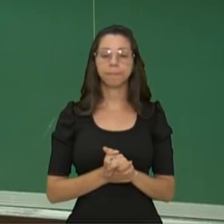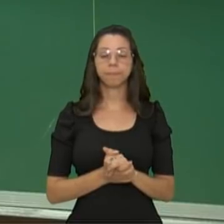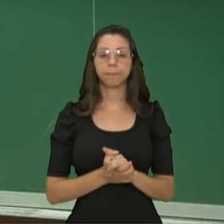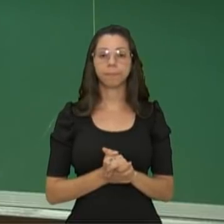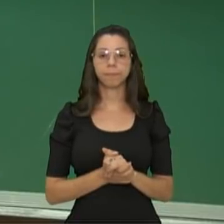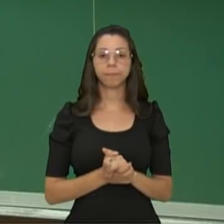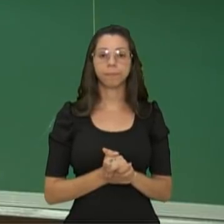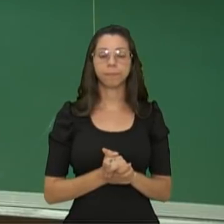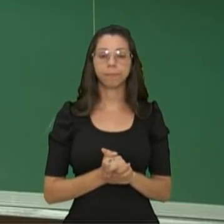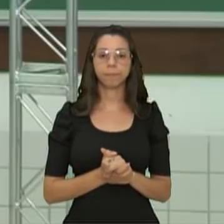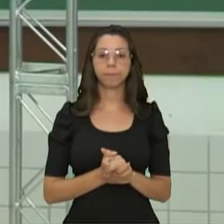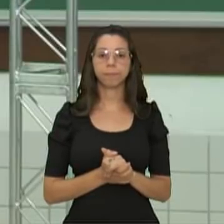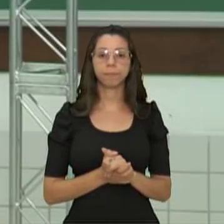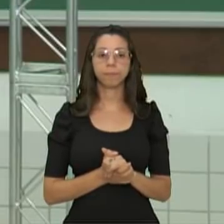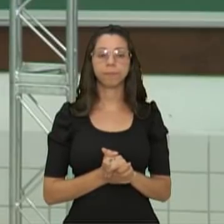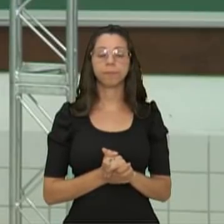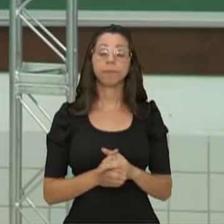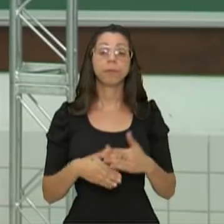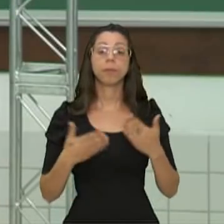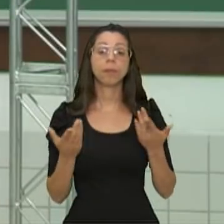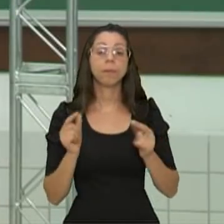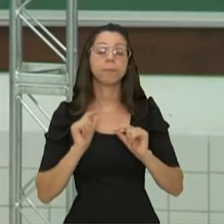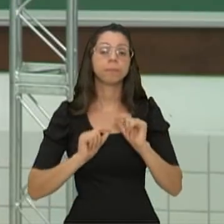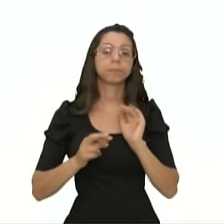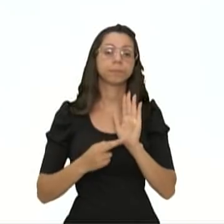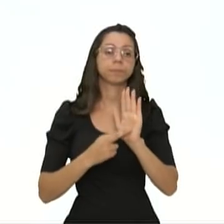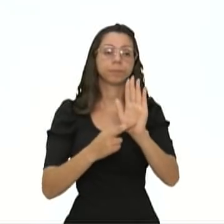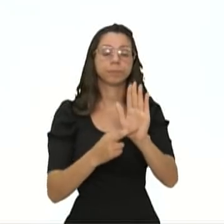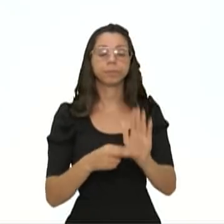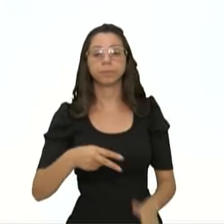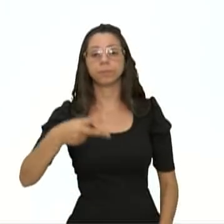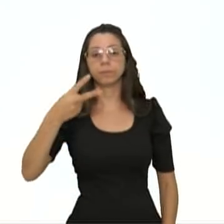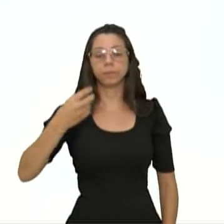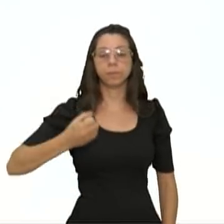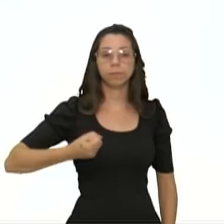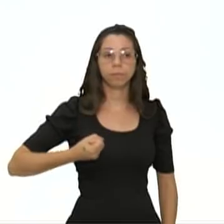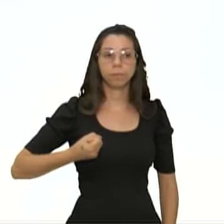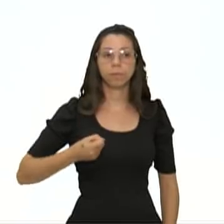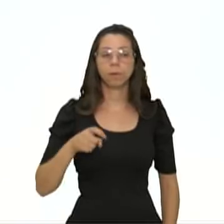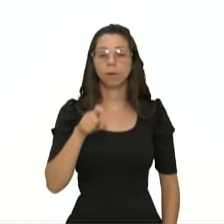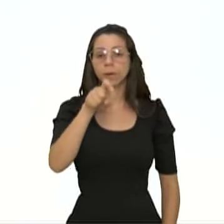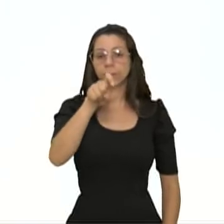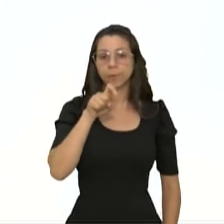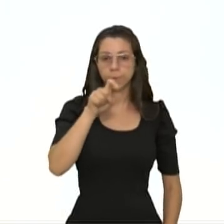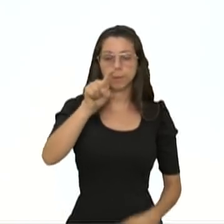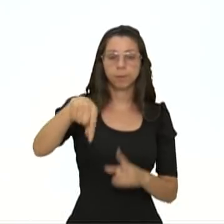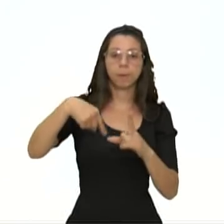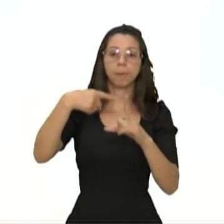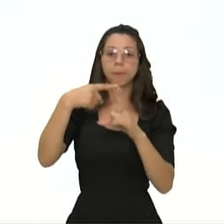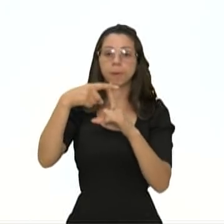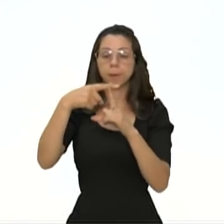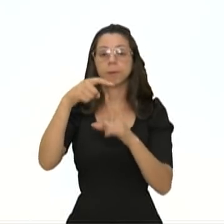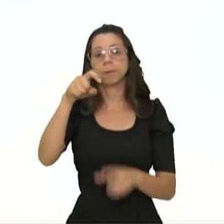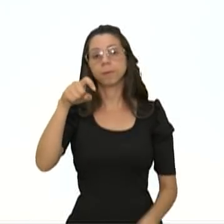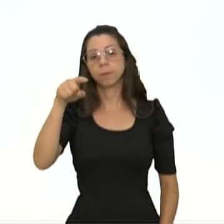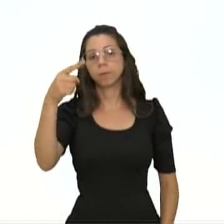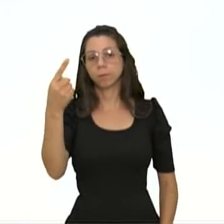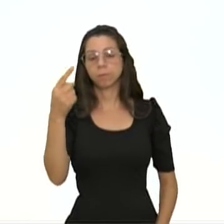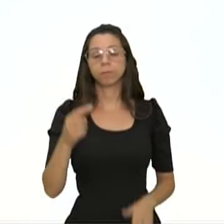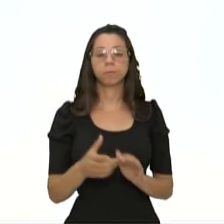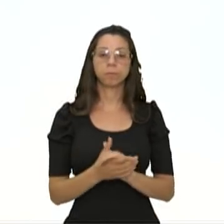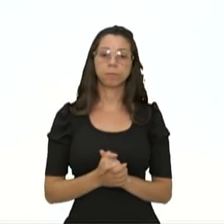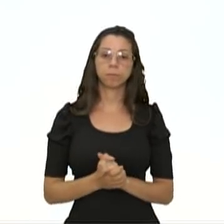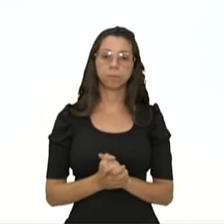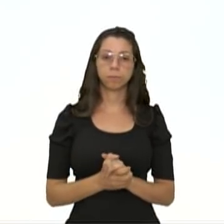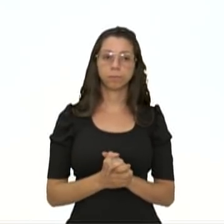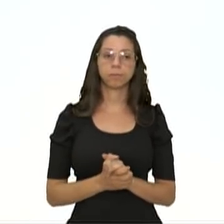na tela, acompanhando comigo lá, podemos representar dois números consecutivos por x e x mais 1. A soma